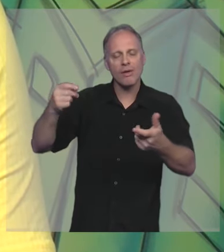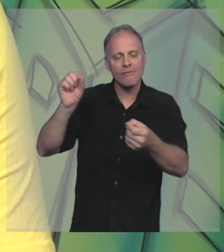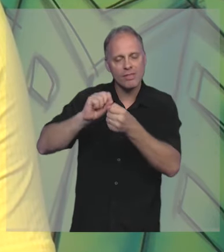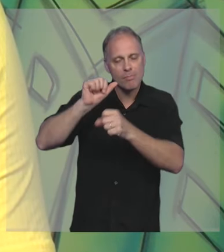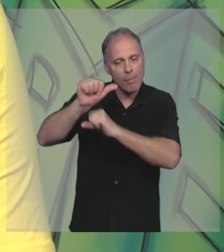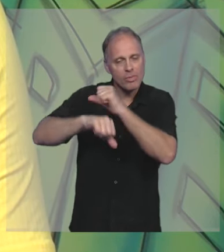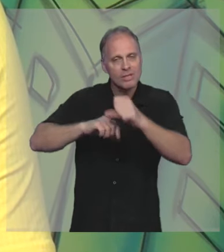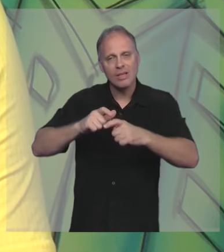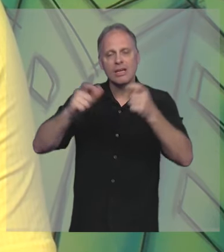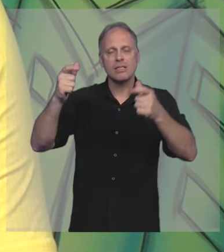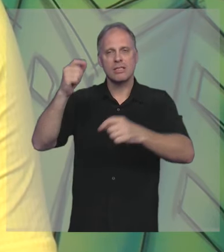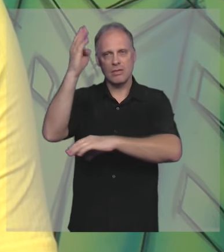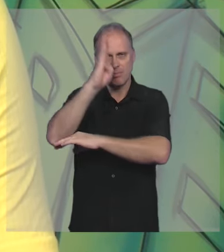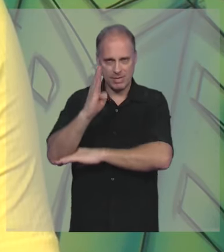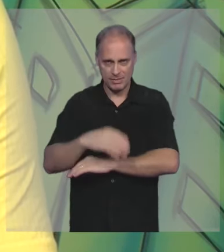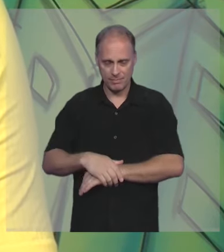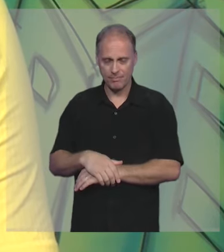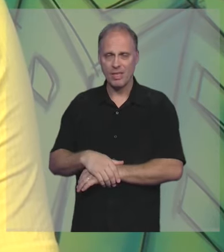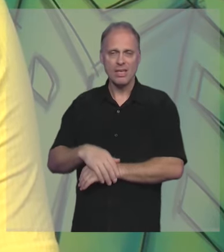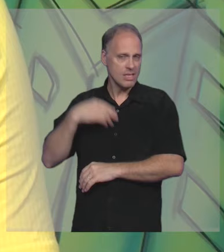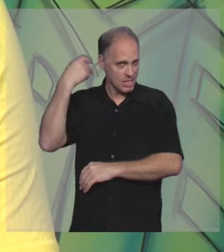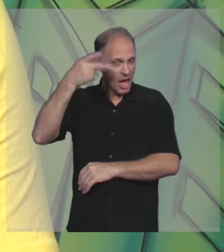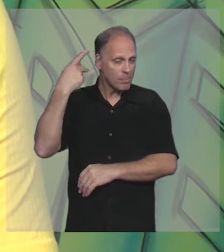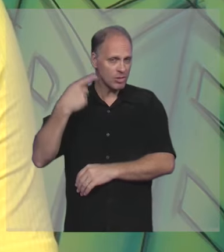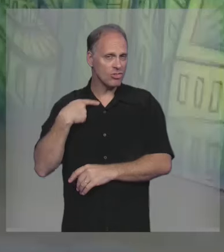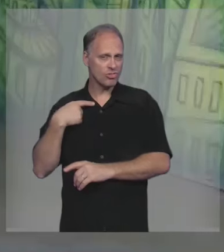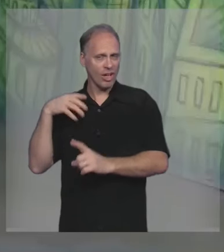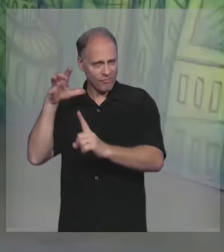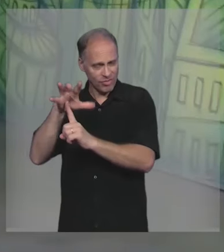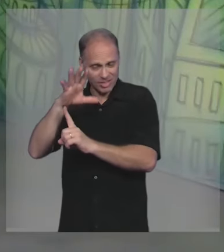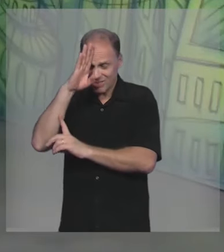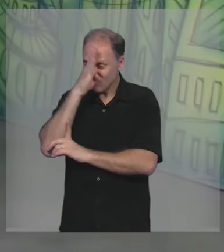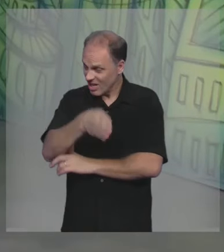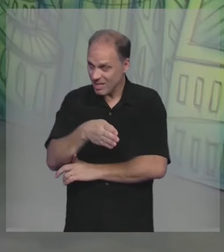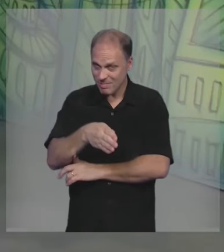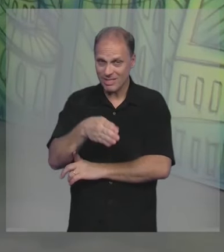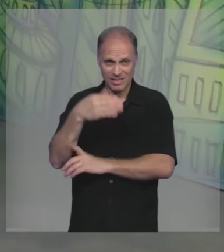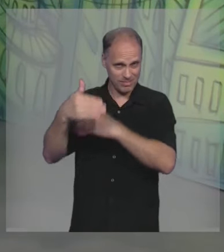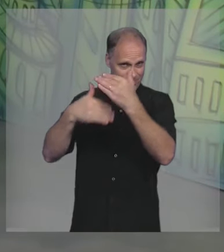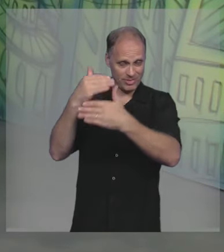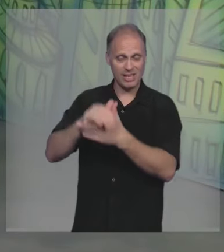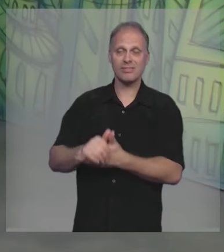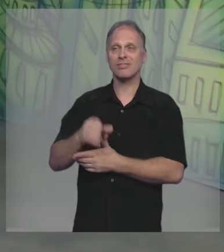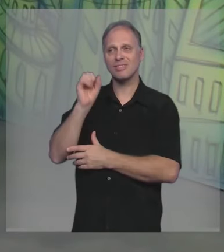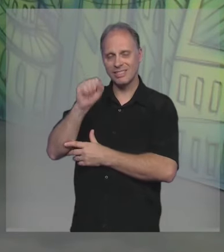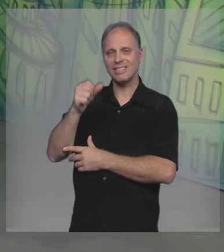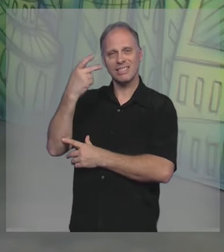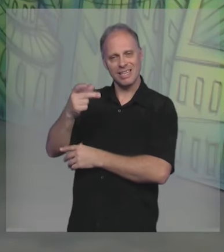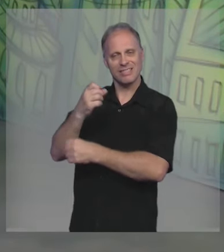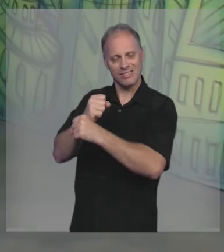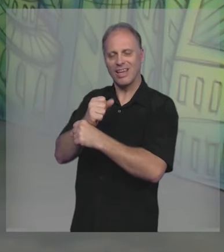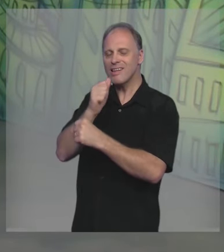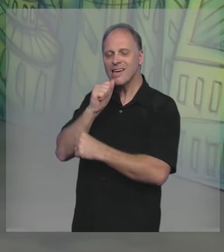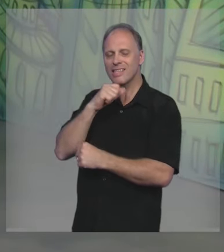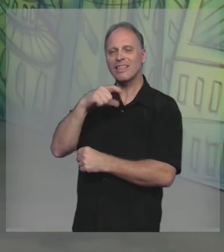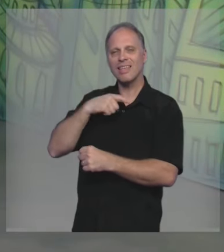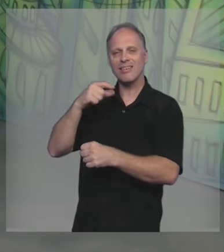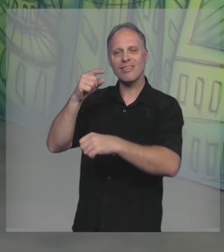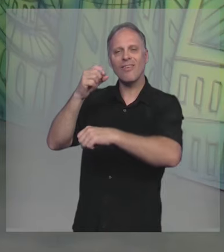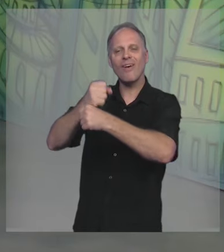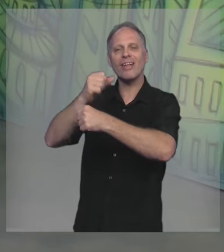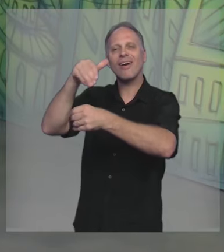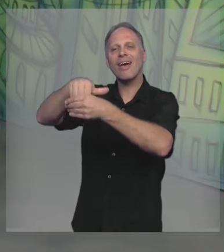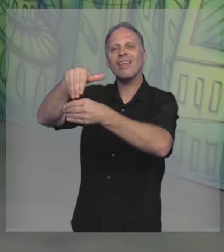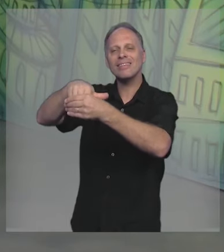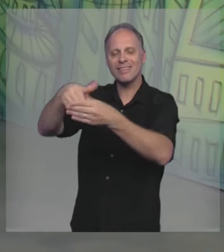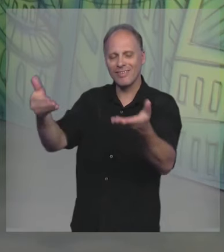mudanças dentro do país. E a política, ela interfere diretamente? E, consequentemente, este ano ainda nós temos um ano de